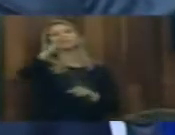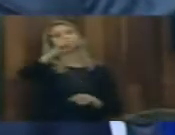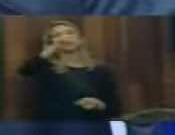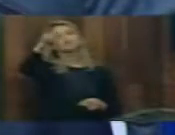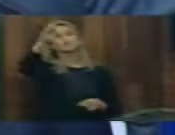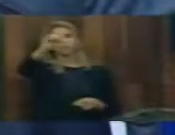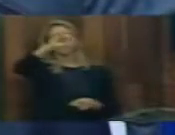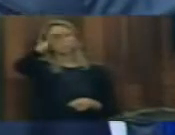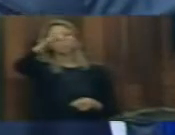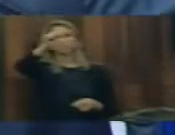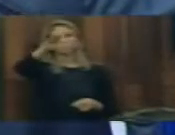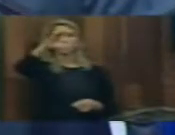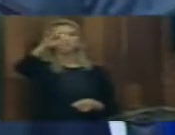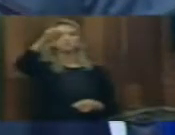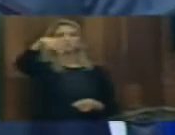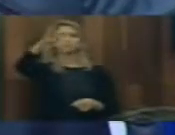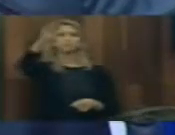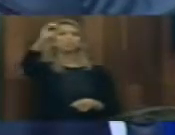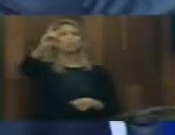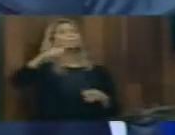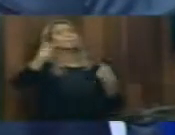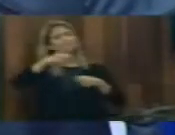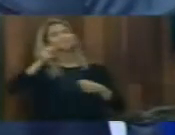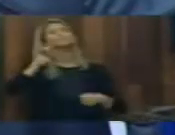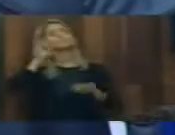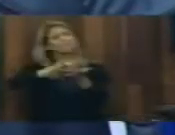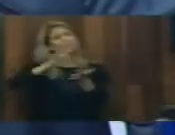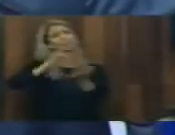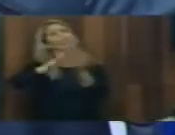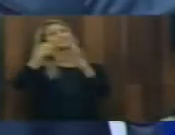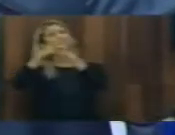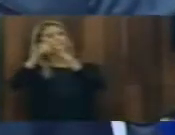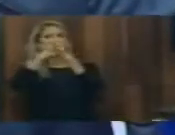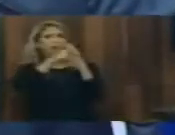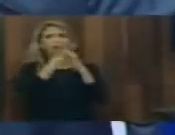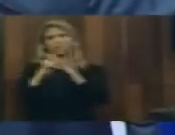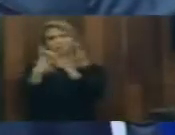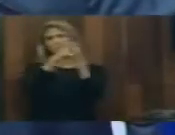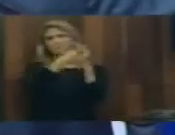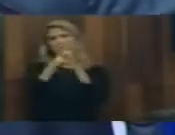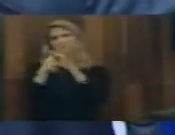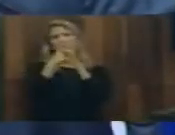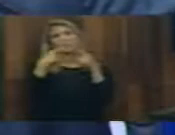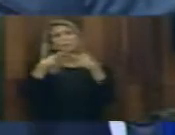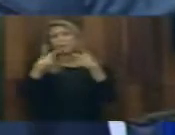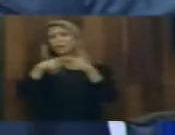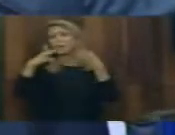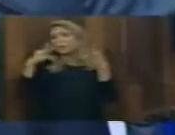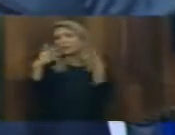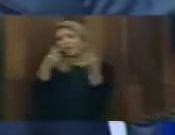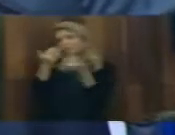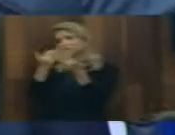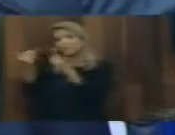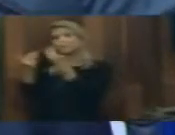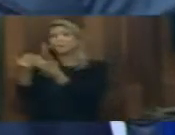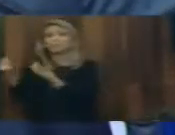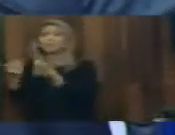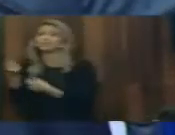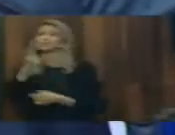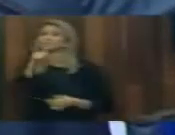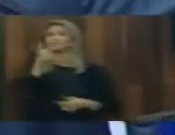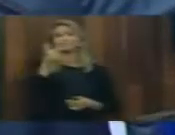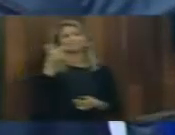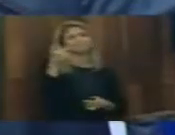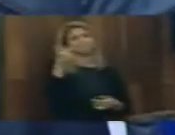manutenção, muita manutenção, que pelo qual a qualidade para atendimento à população não está